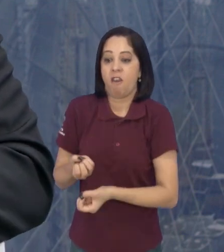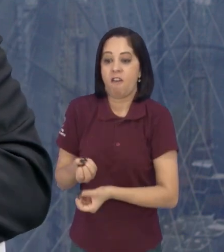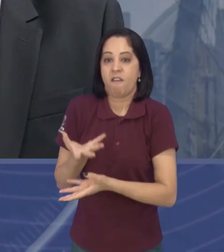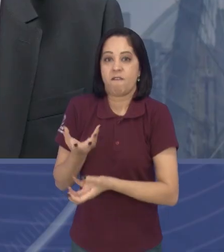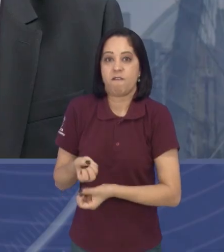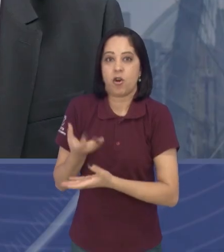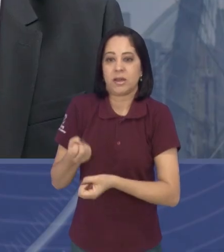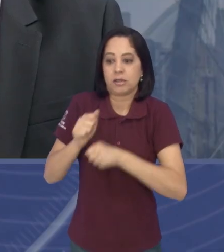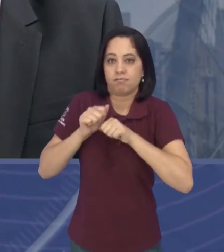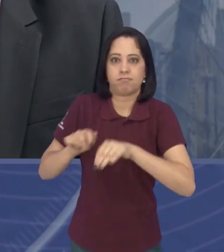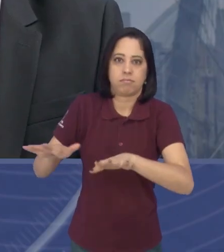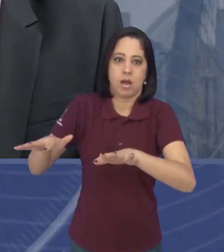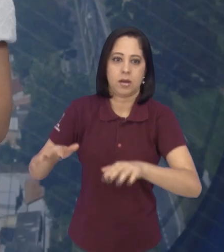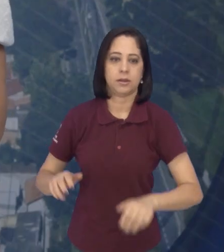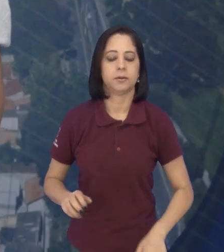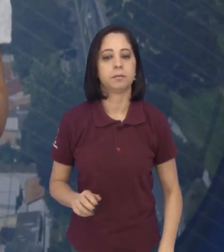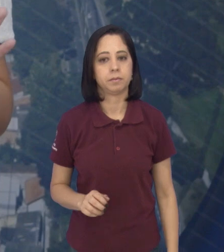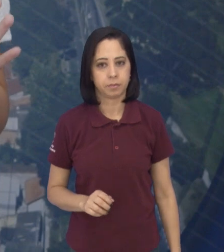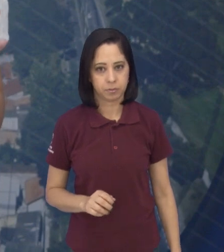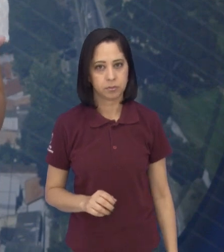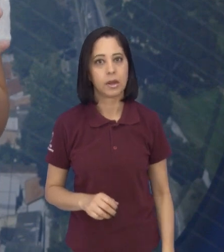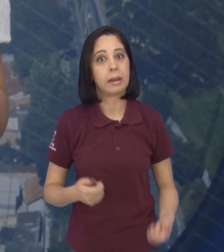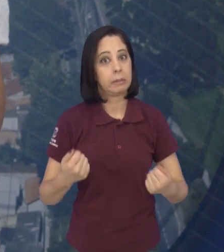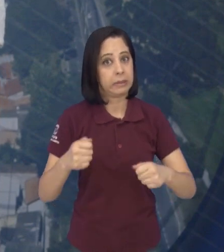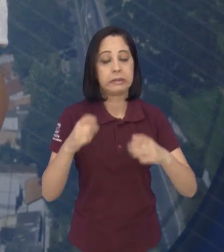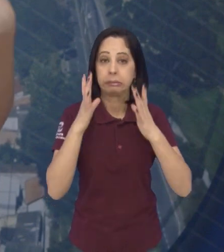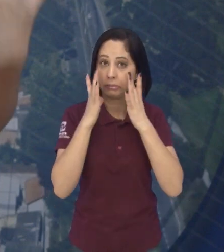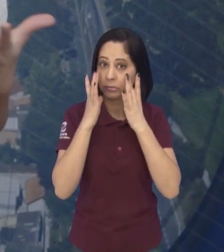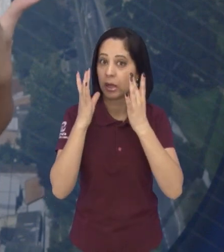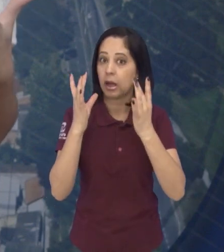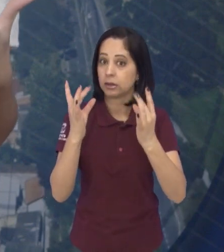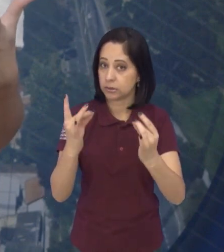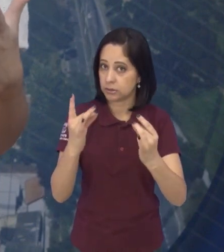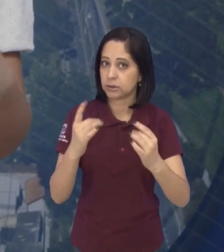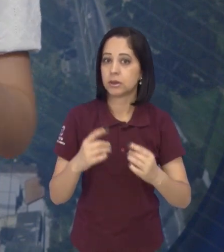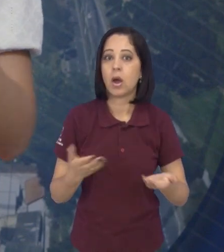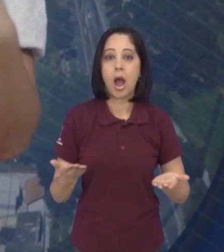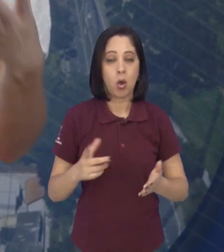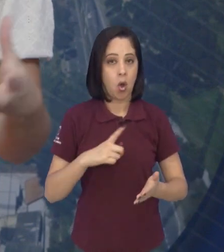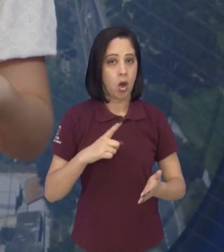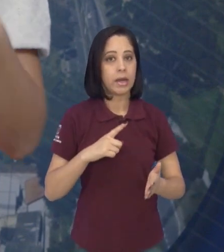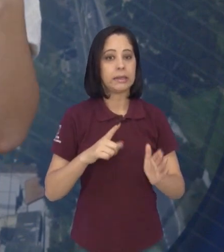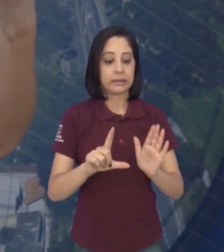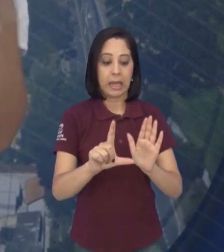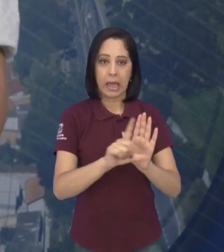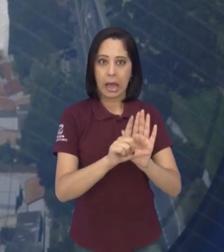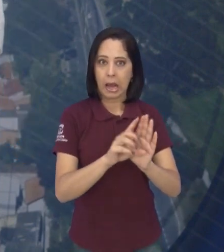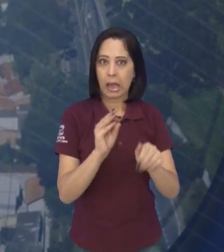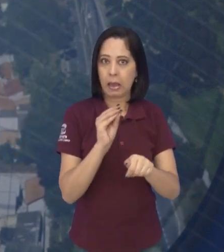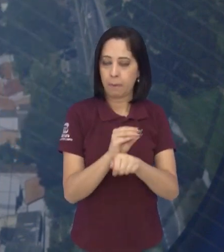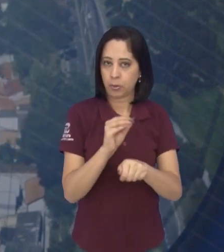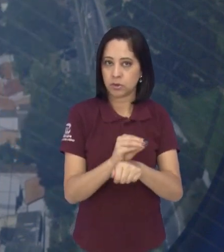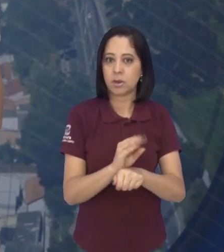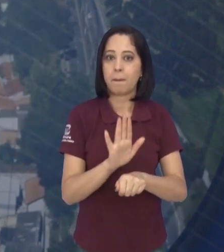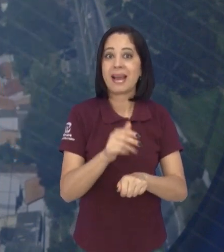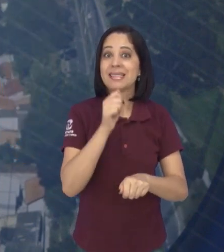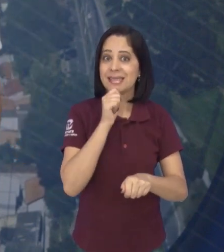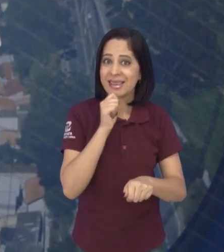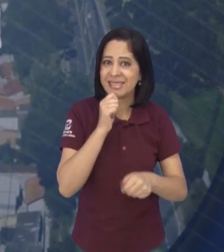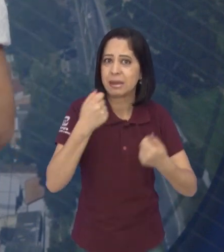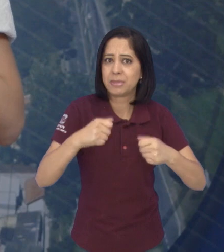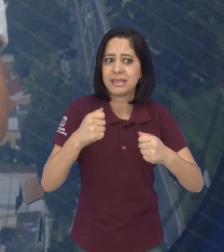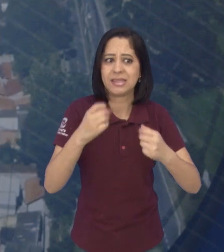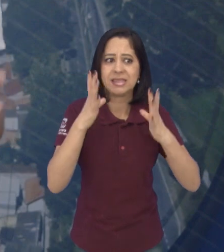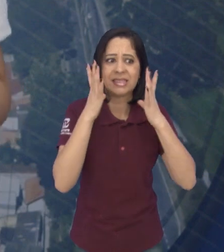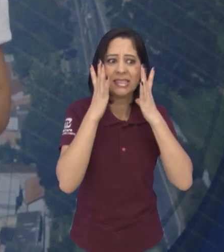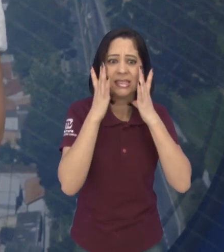não. Sim, então tem que ficar atento, né? Temos aí mais essa ferramenta de proteção, mas ainda assim é preciso ficar muito atento.